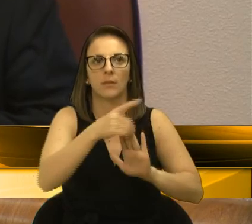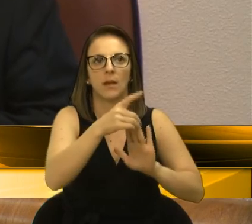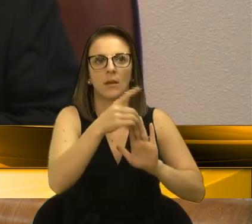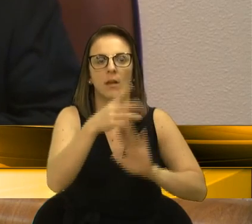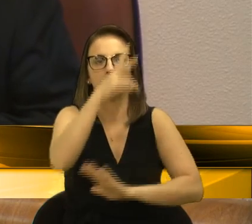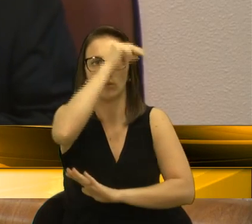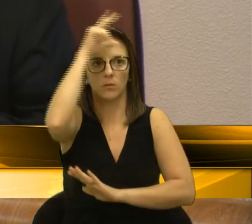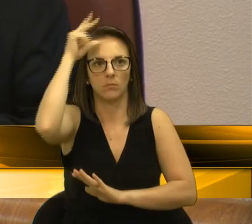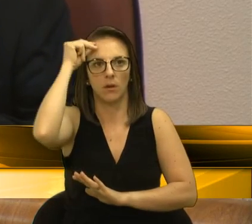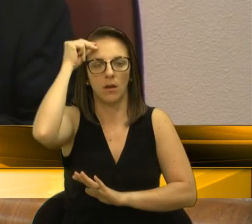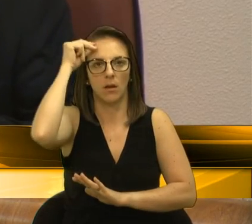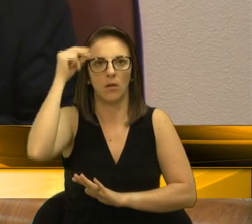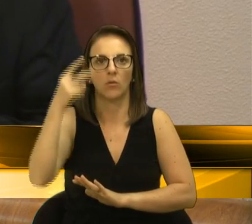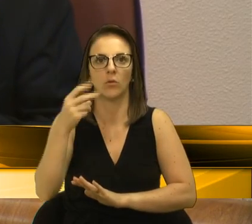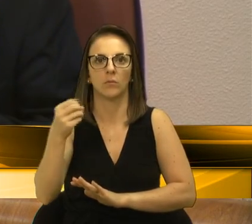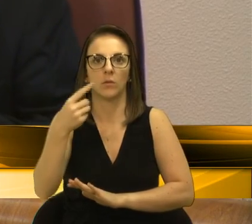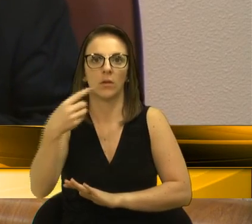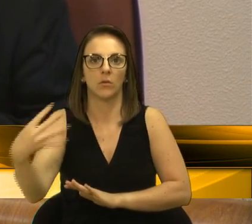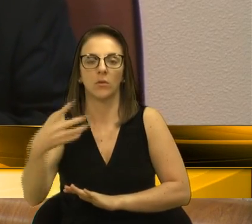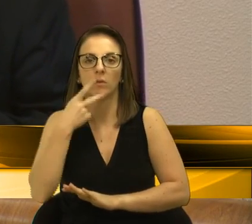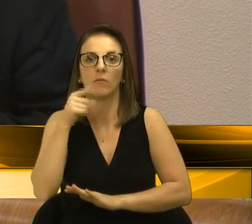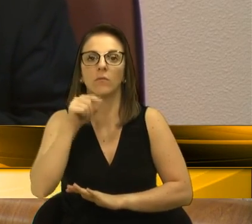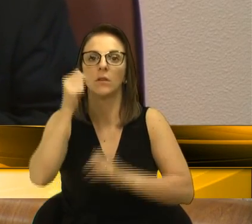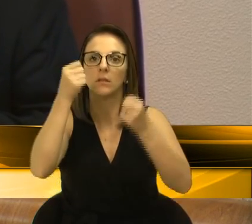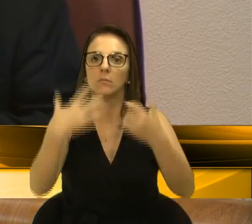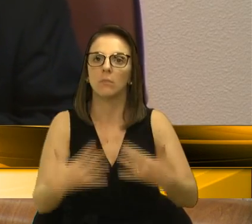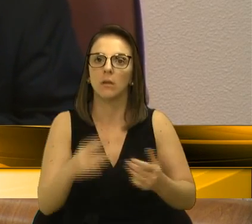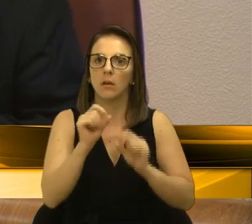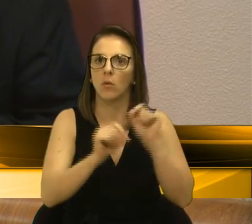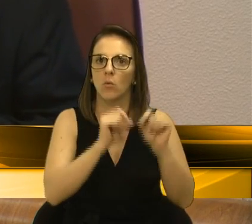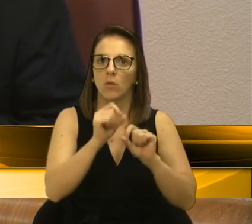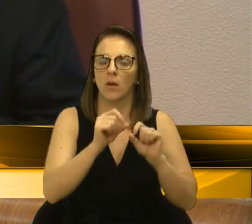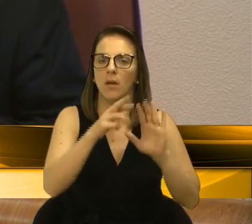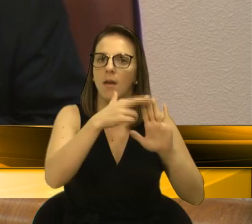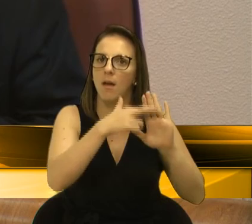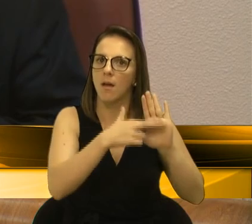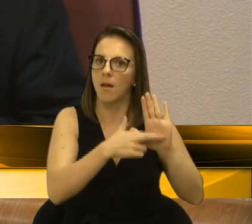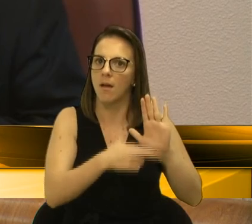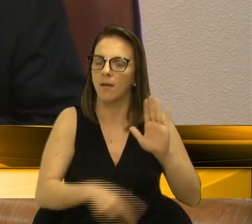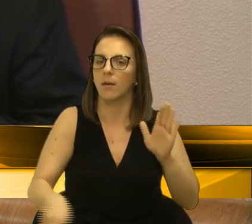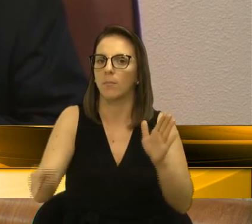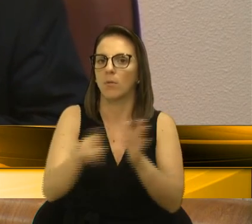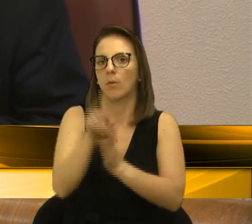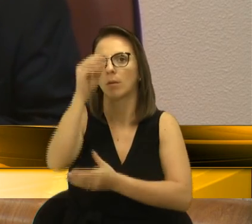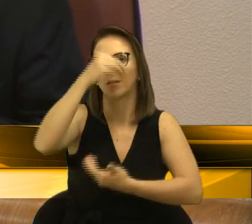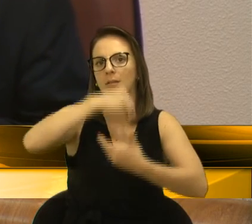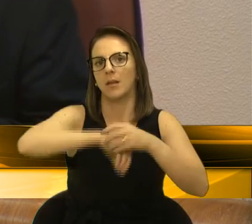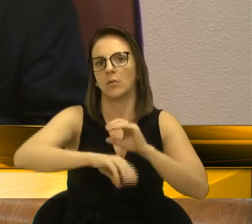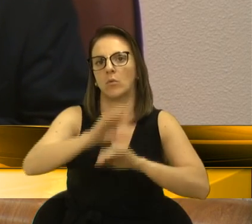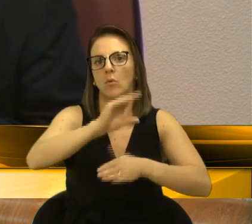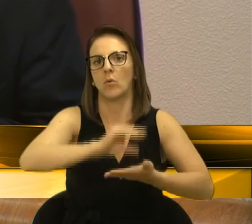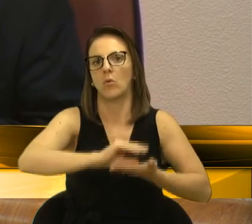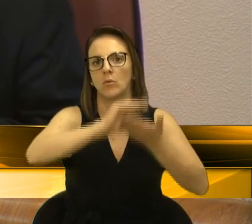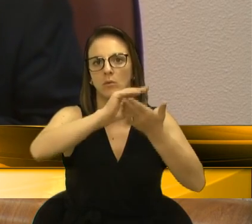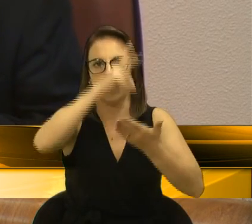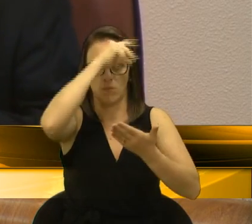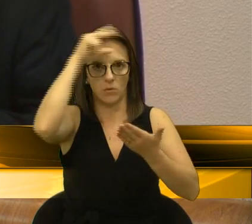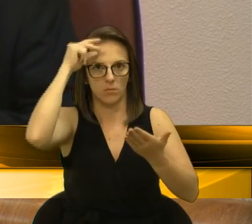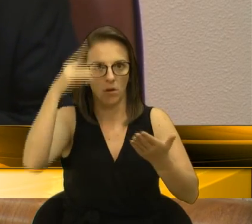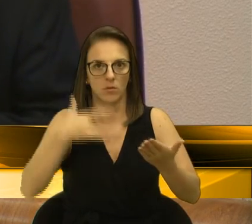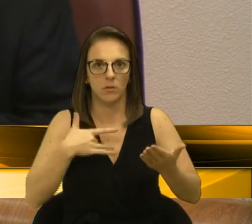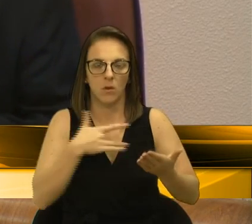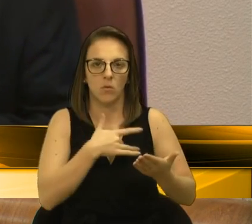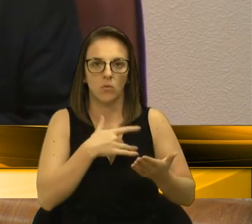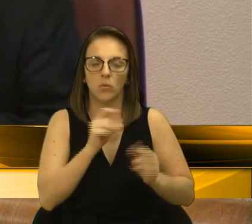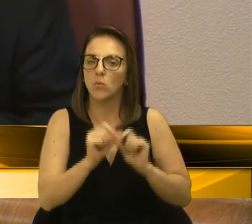de 2014, por sua vez, define o regimento interno do Conselho Municipal de Saúde e estabelece que,